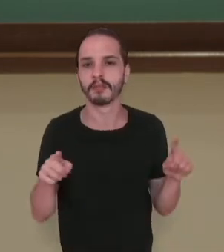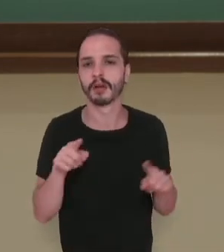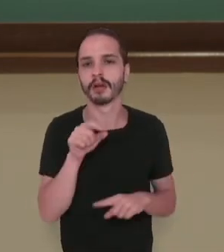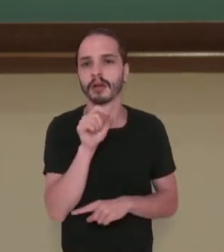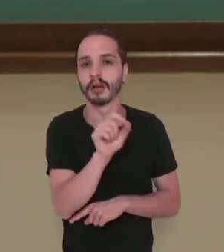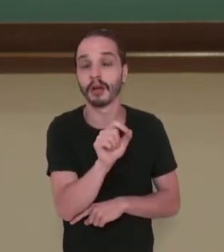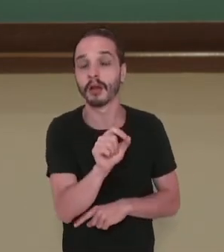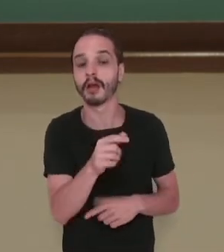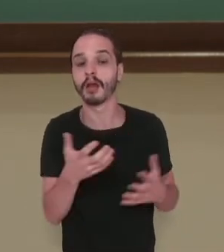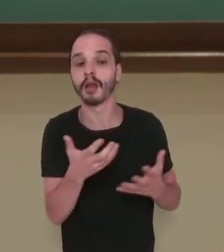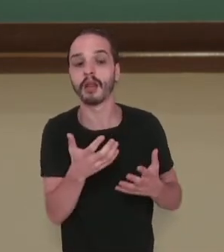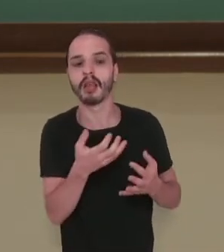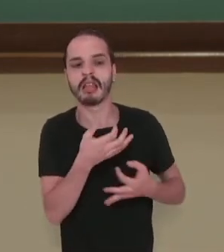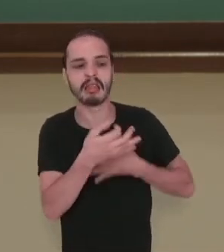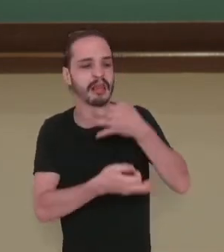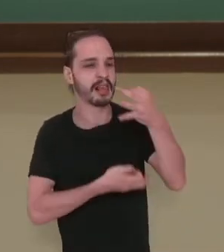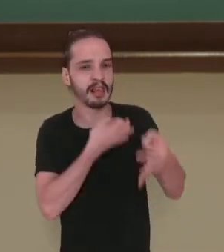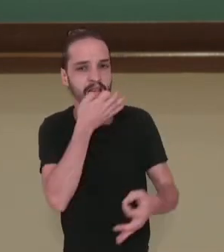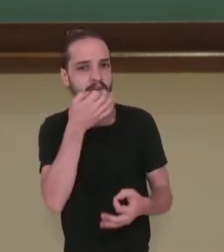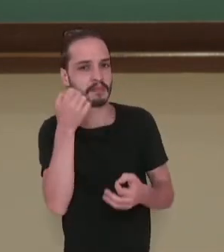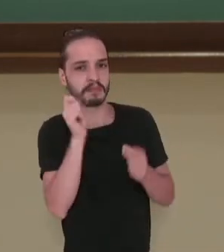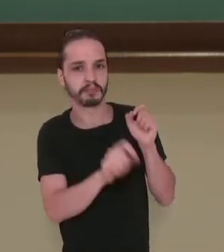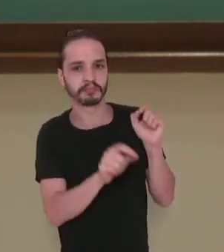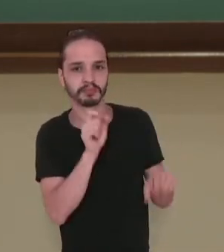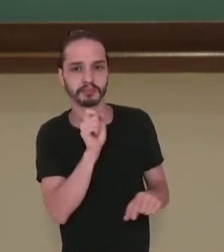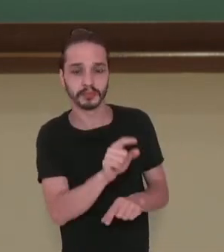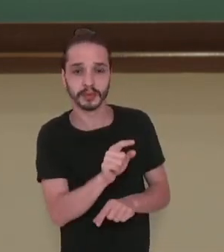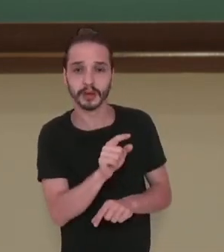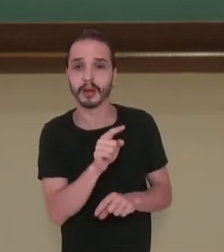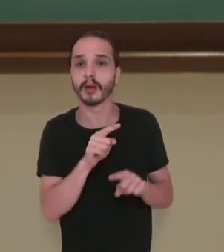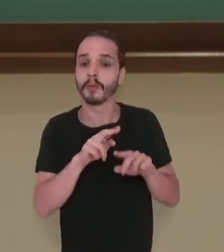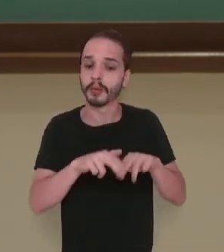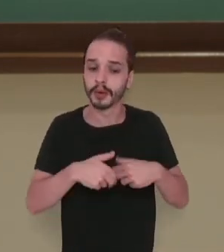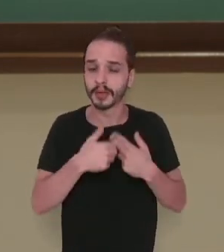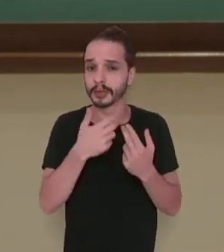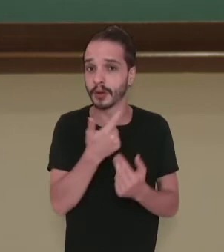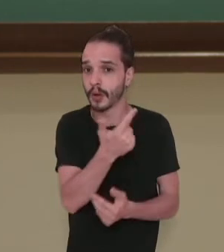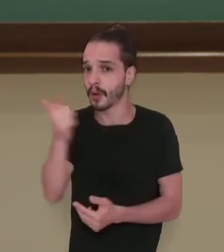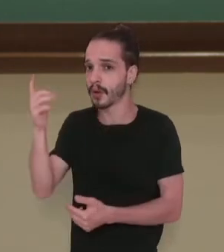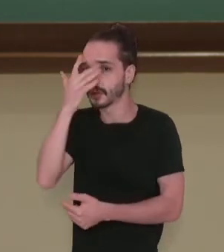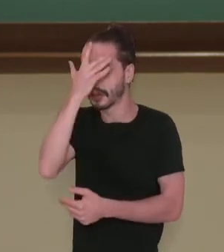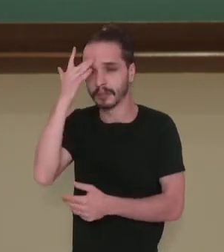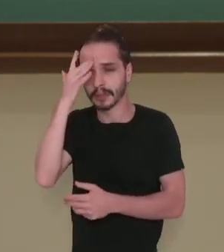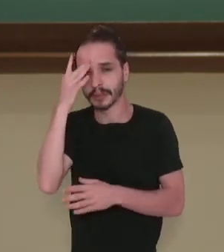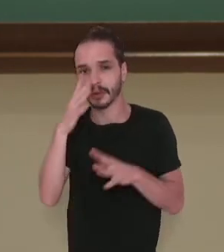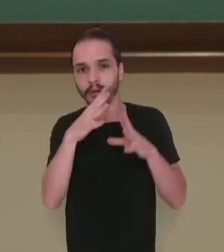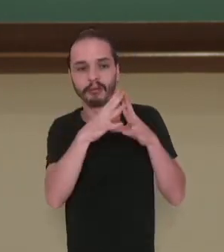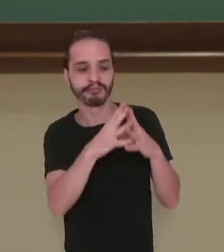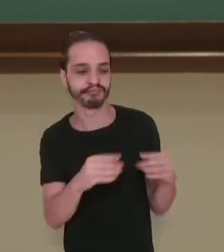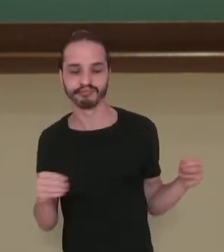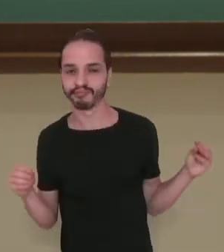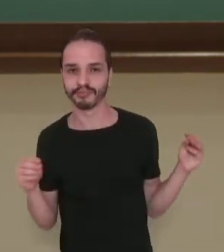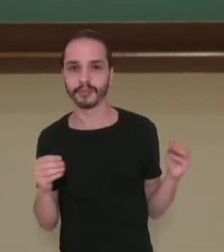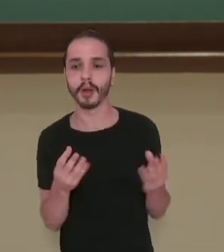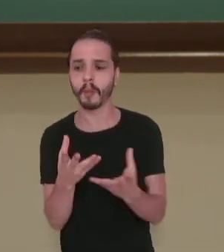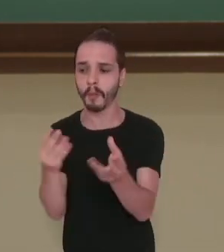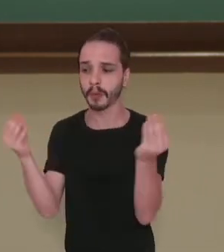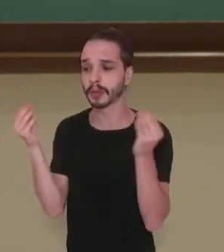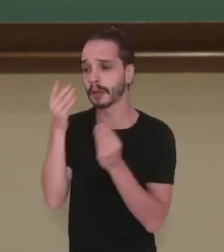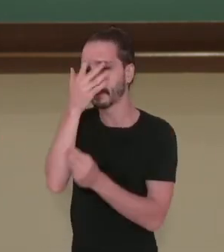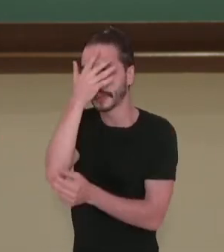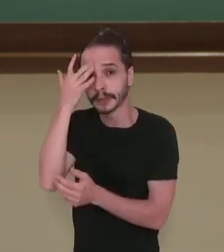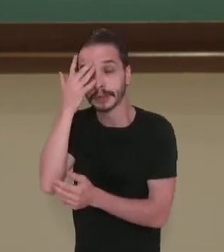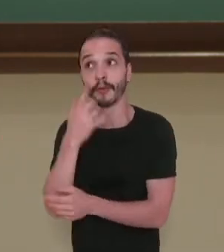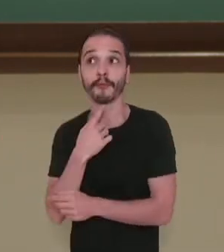ele quer criticar, e é isso que tem provocado aí o esvaziamento, né, dos estádios. Então muitas pessoas até gostariam